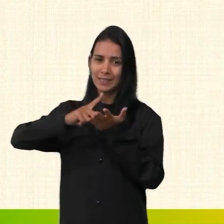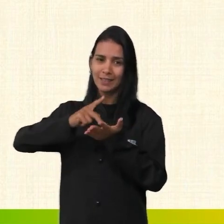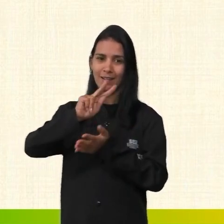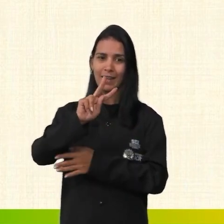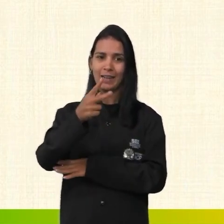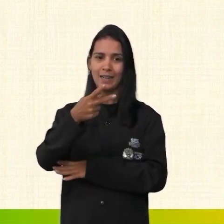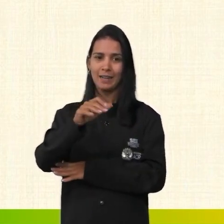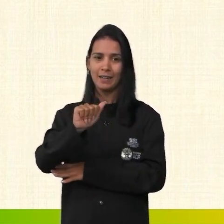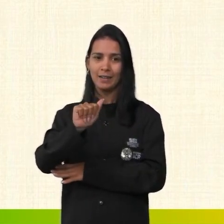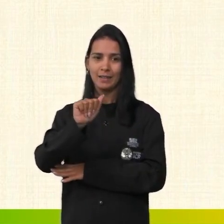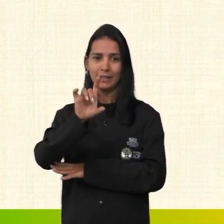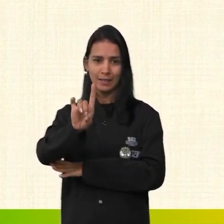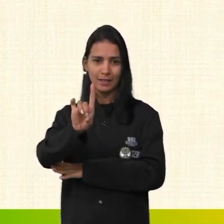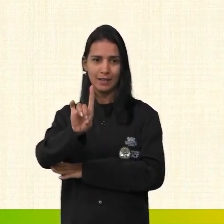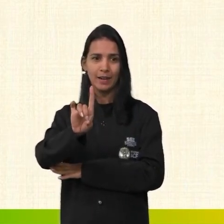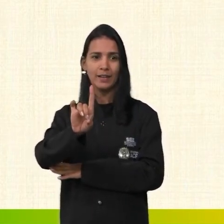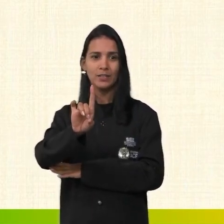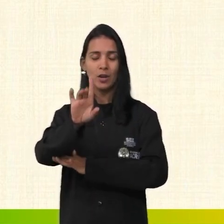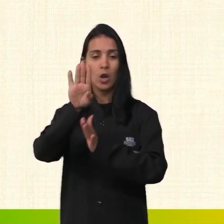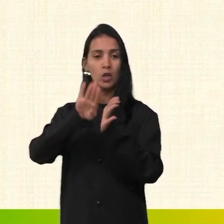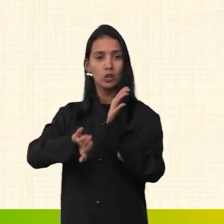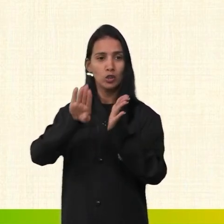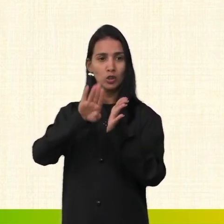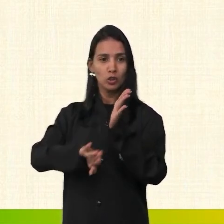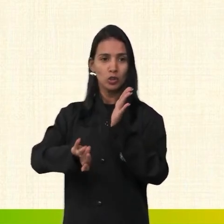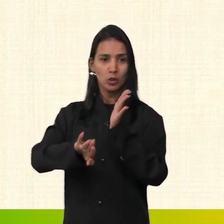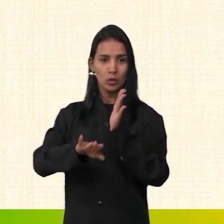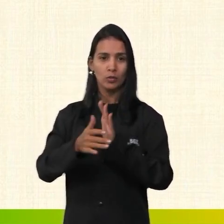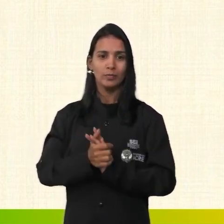podem observar que houve algumas...